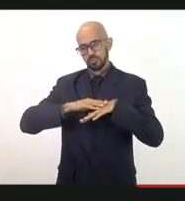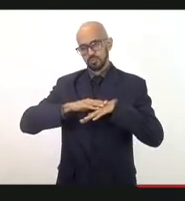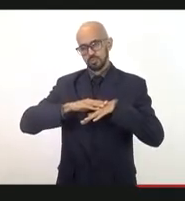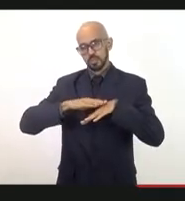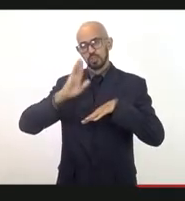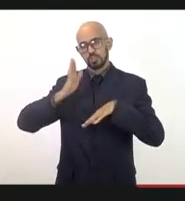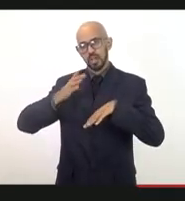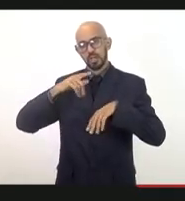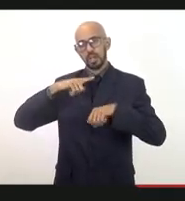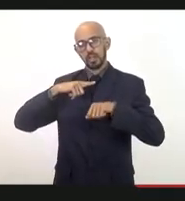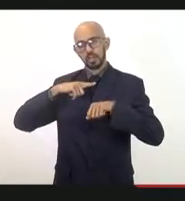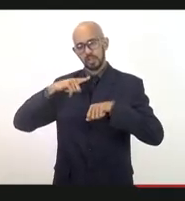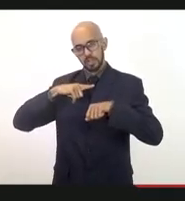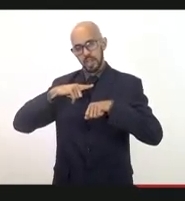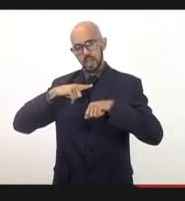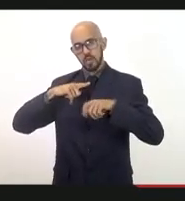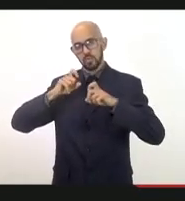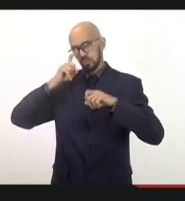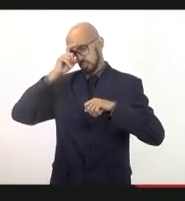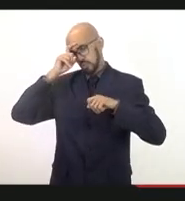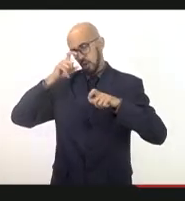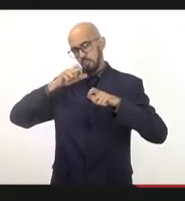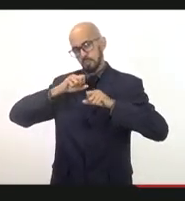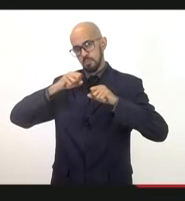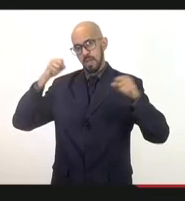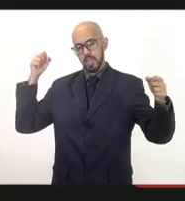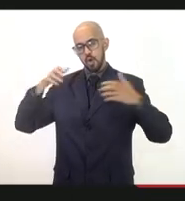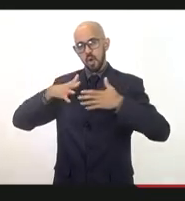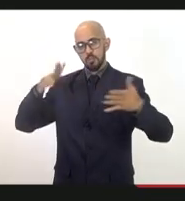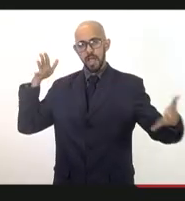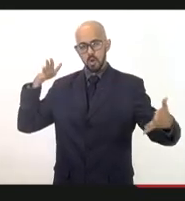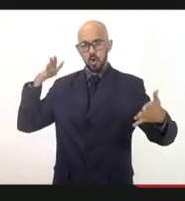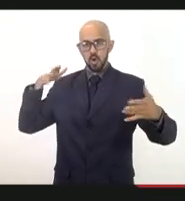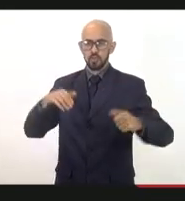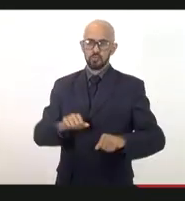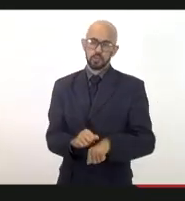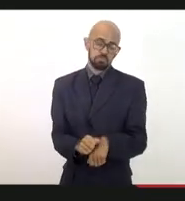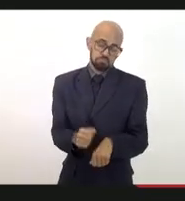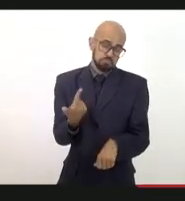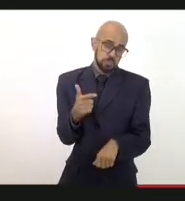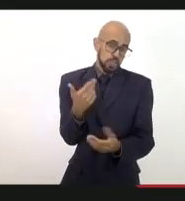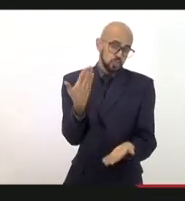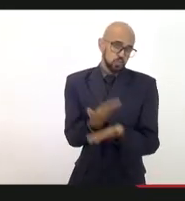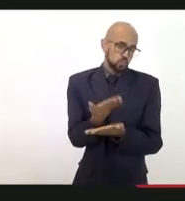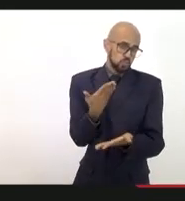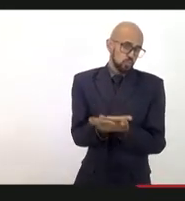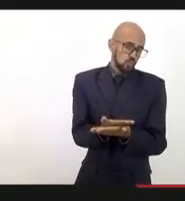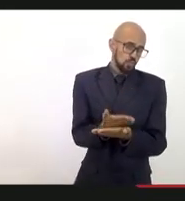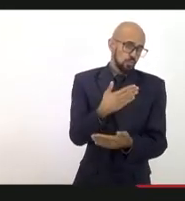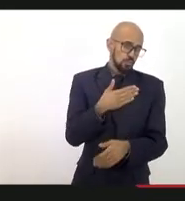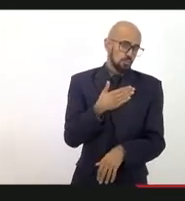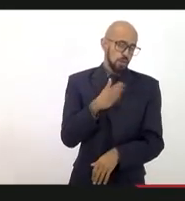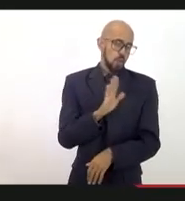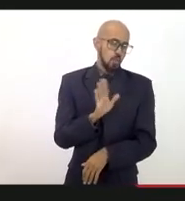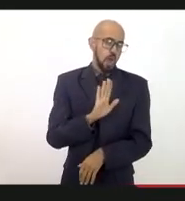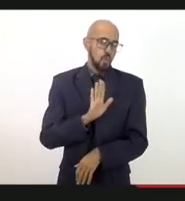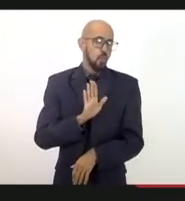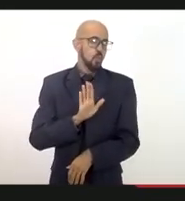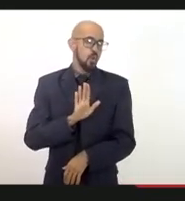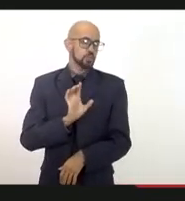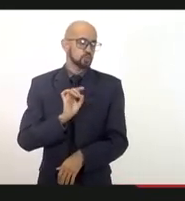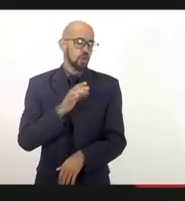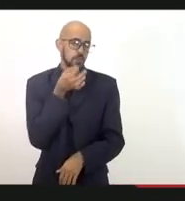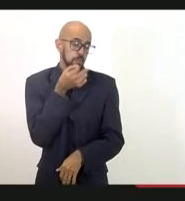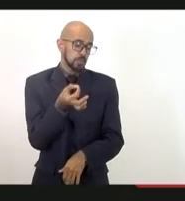essas unidades maiores. É só uma percepção, não tem estudo nenhum meu, é só uma opinião minha.